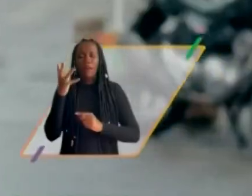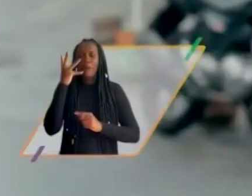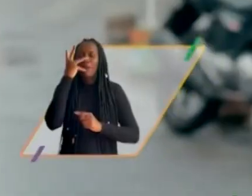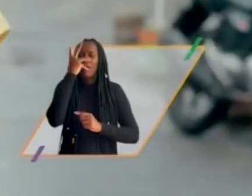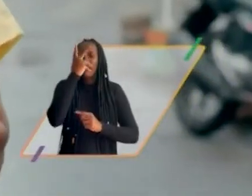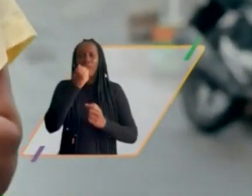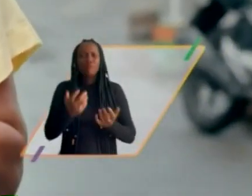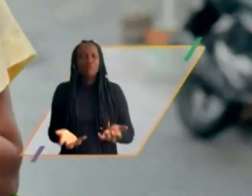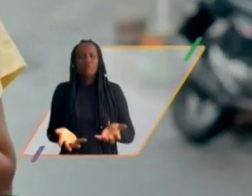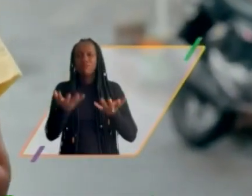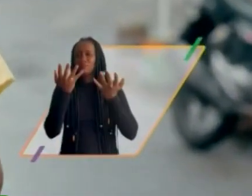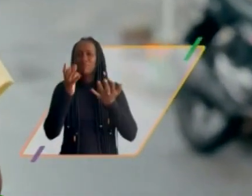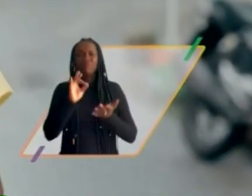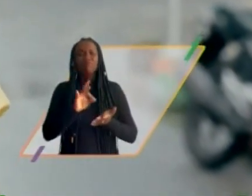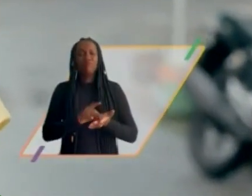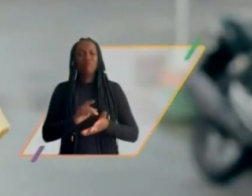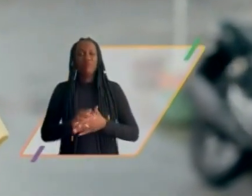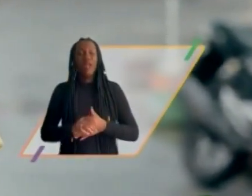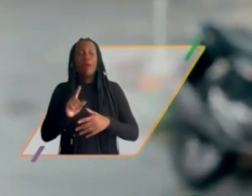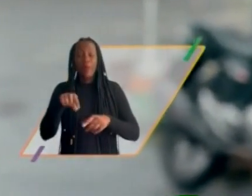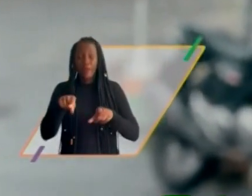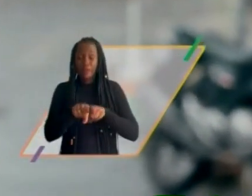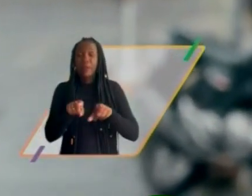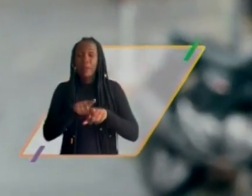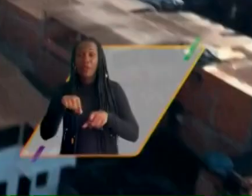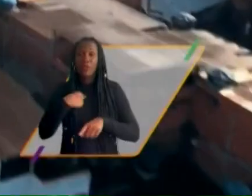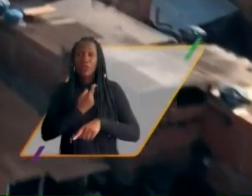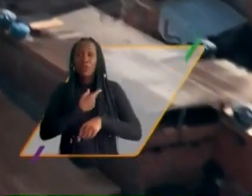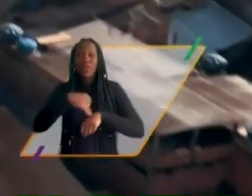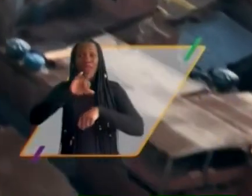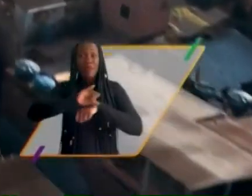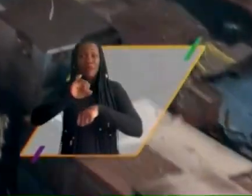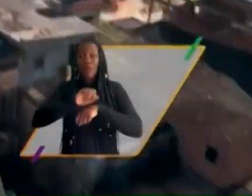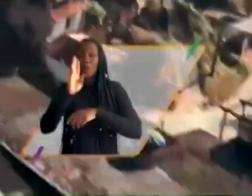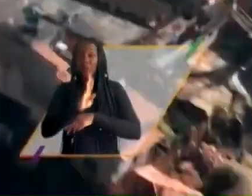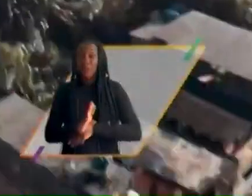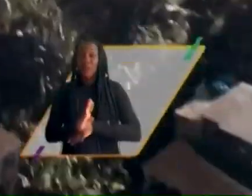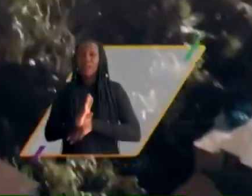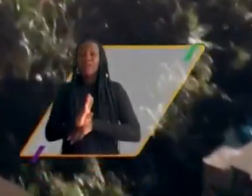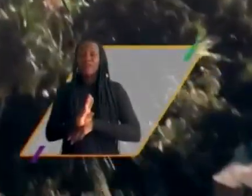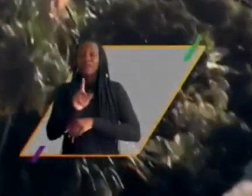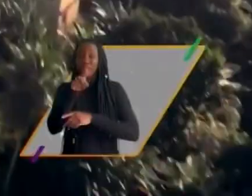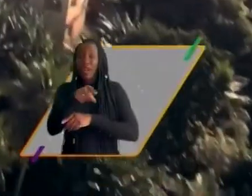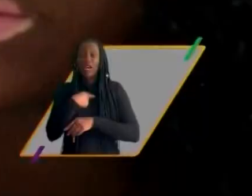originalidade. Mas não dá para esconder que somos também a capital brasileira da desigualdade.